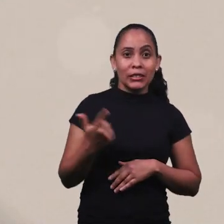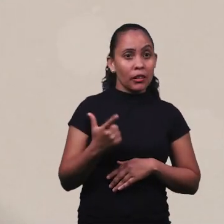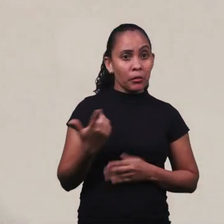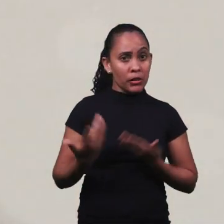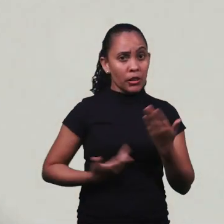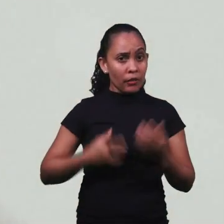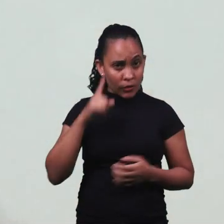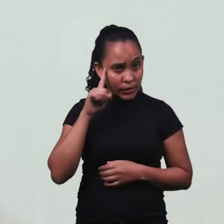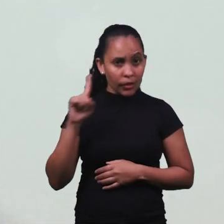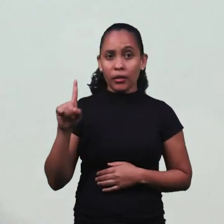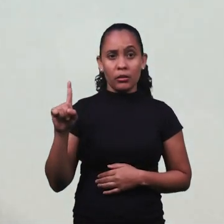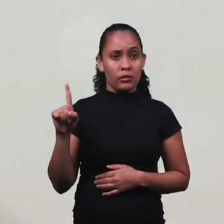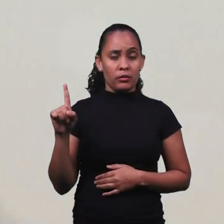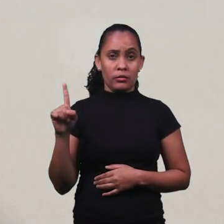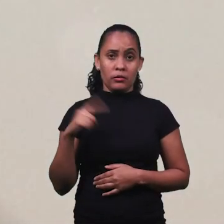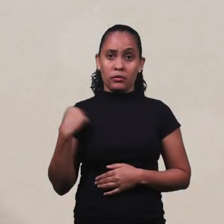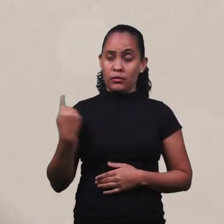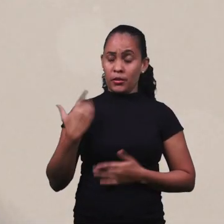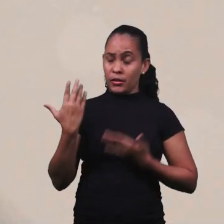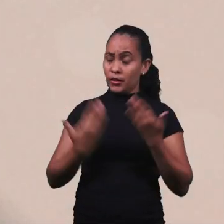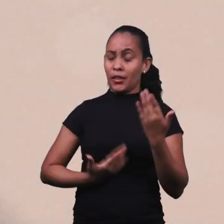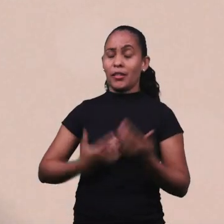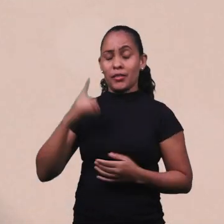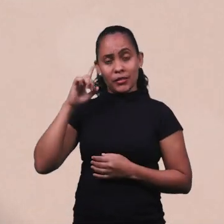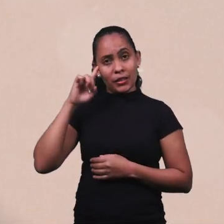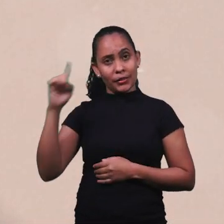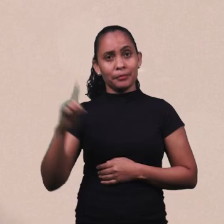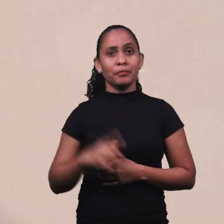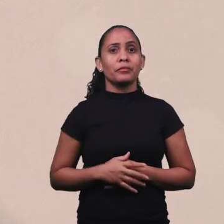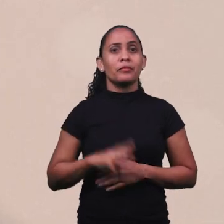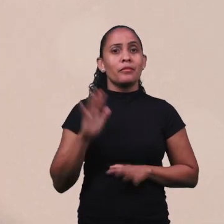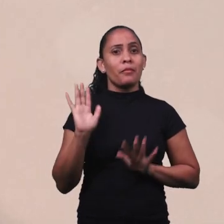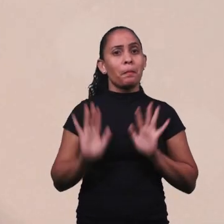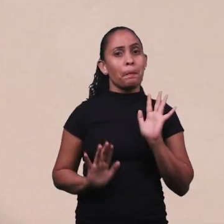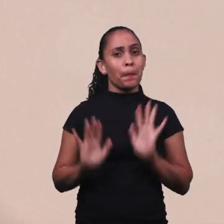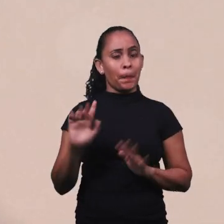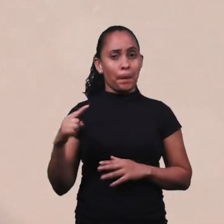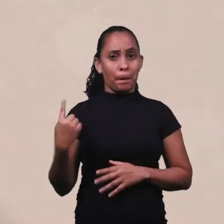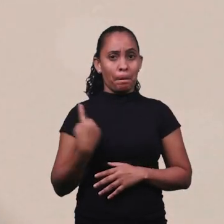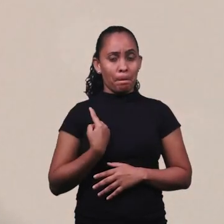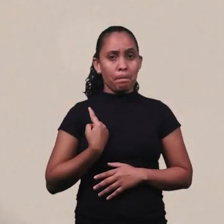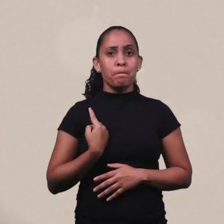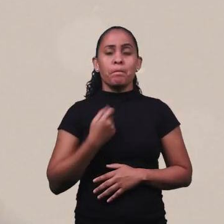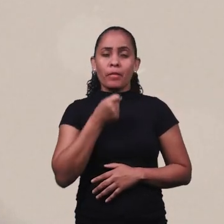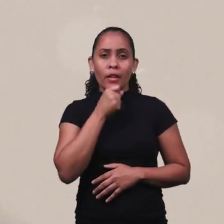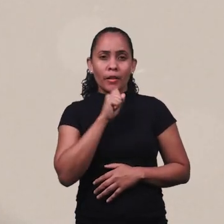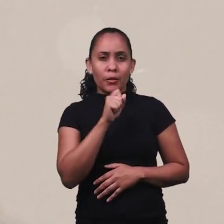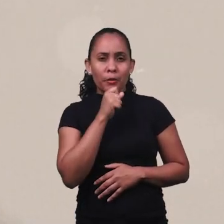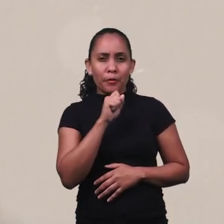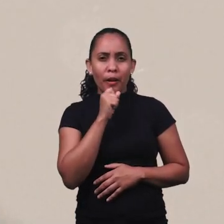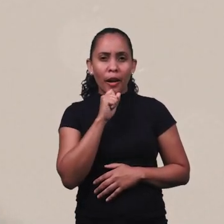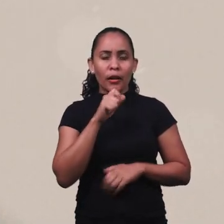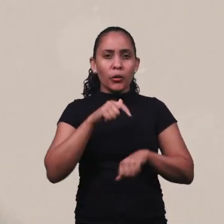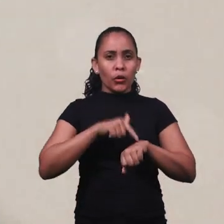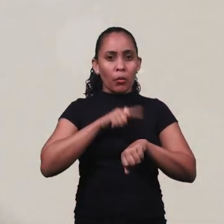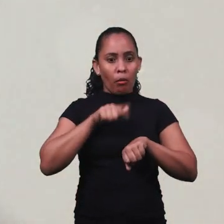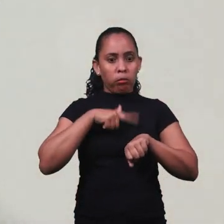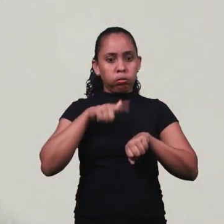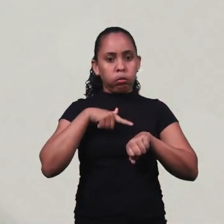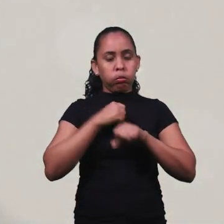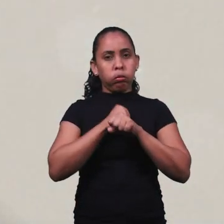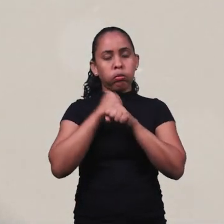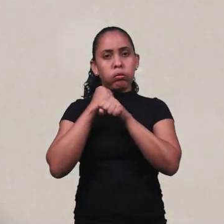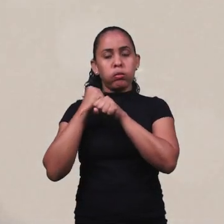para servir o Senhor. Nós estamos servindo a Deus. Mesmo que estamos envelhecendo no tempo, porque a